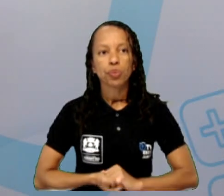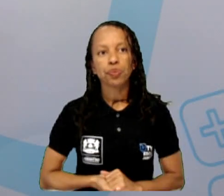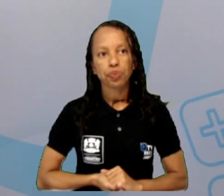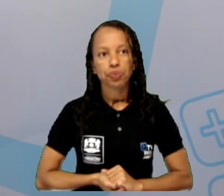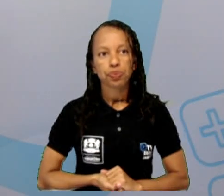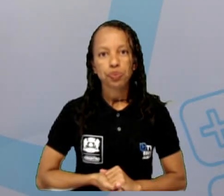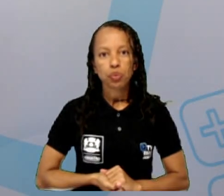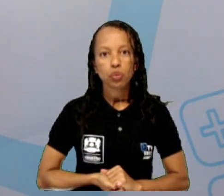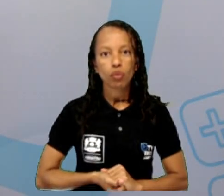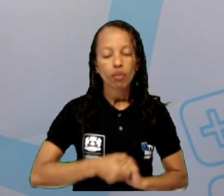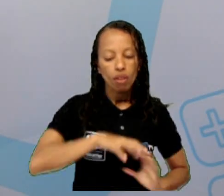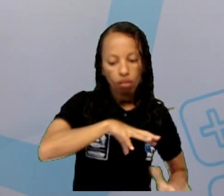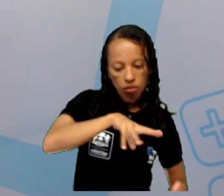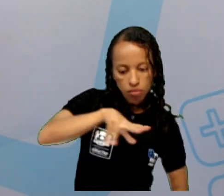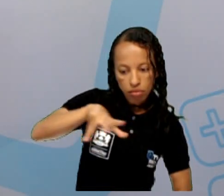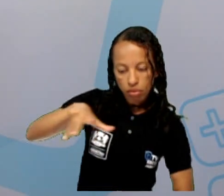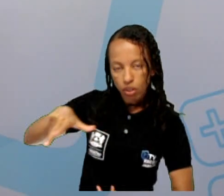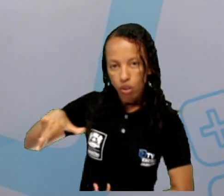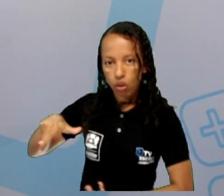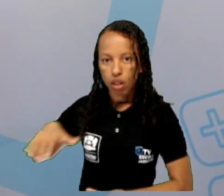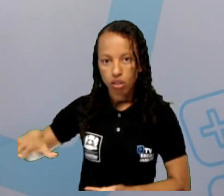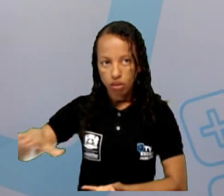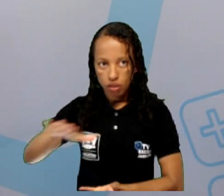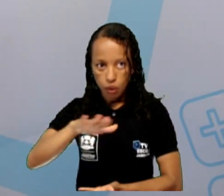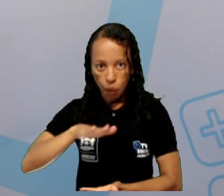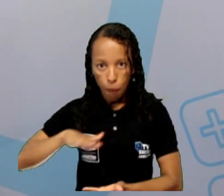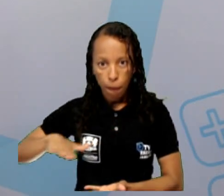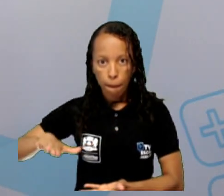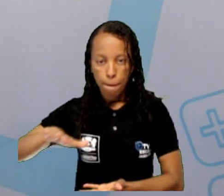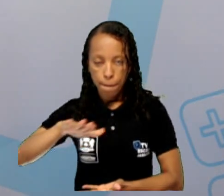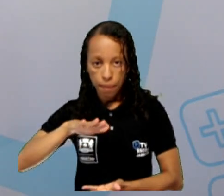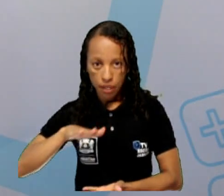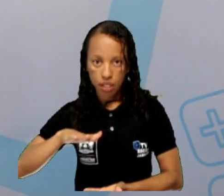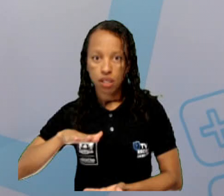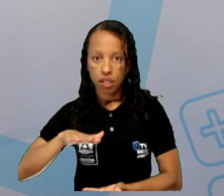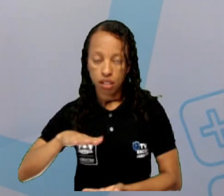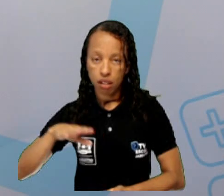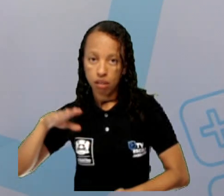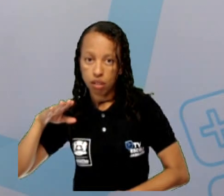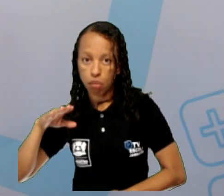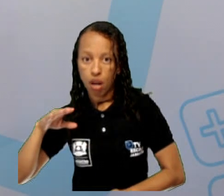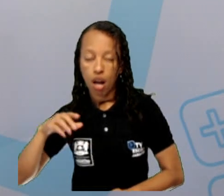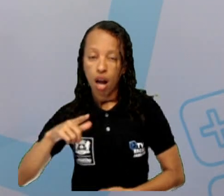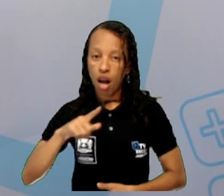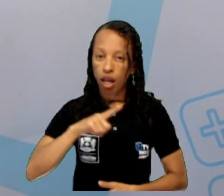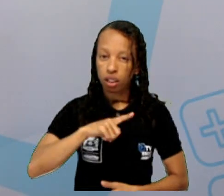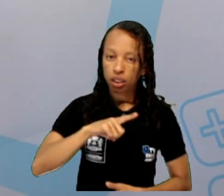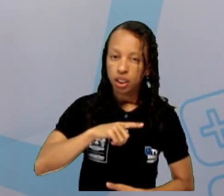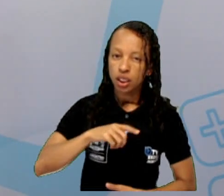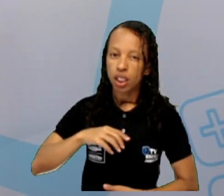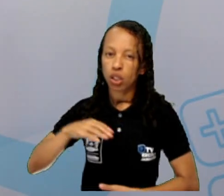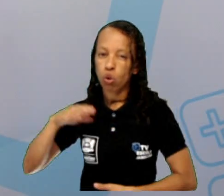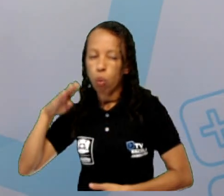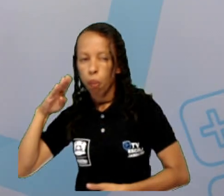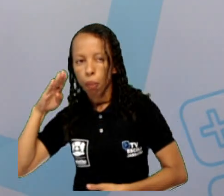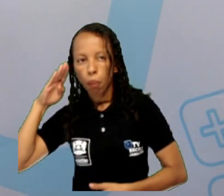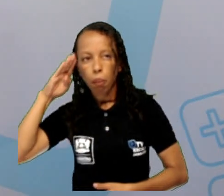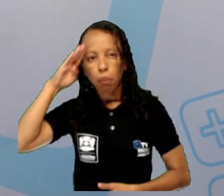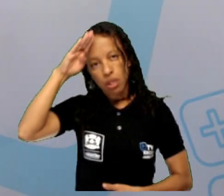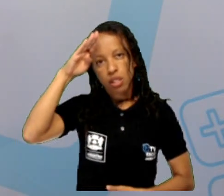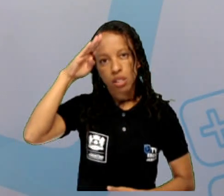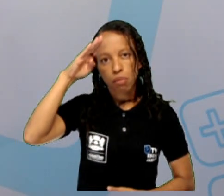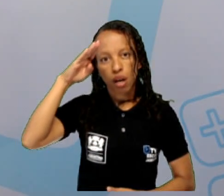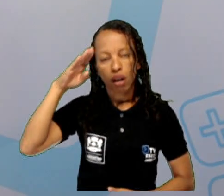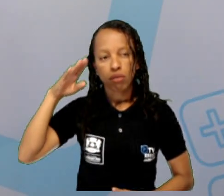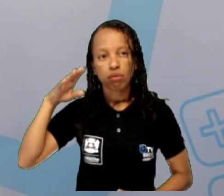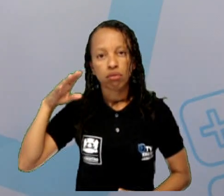ele tem um dos fatores principais para a gente entender cada vez mais o ecossistema, ele é composto por